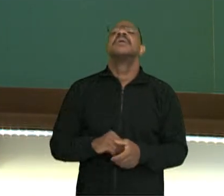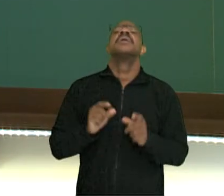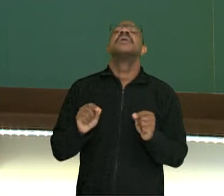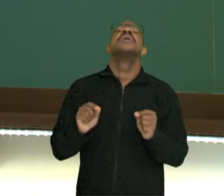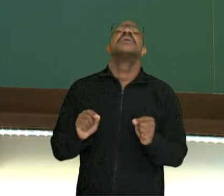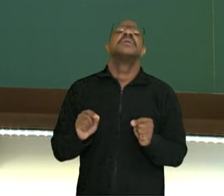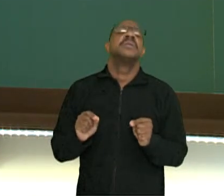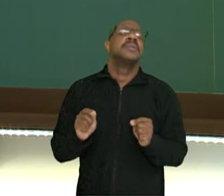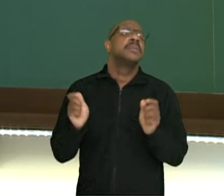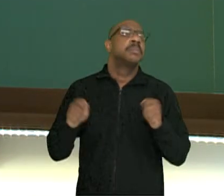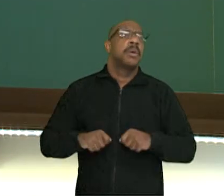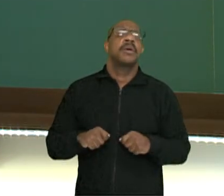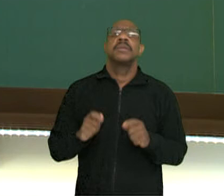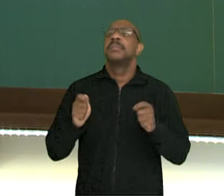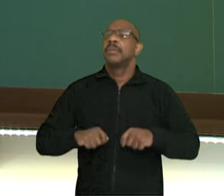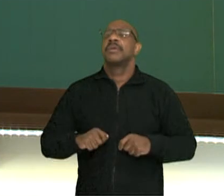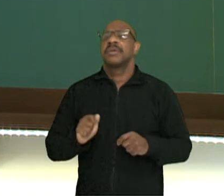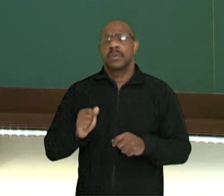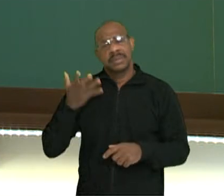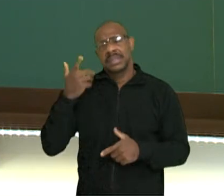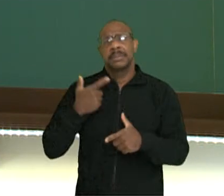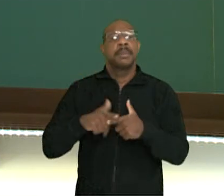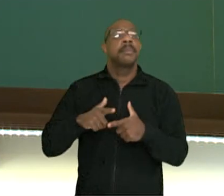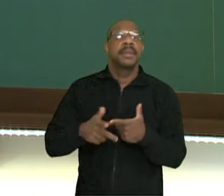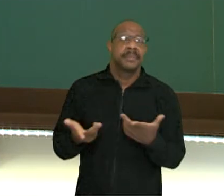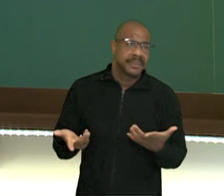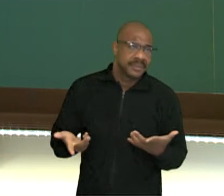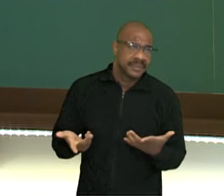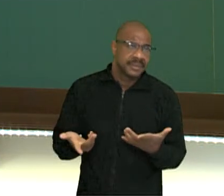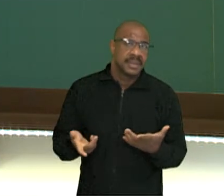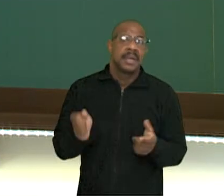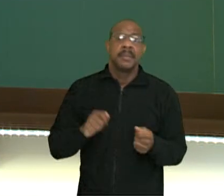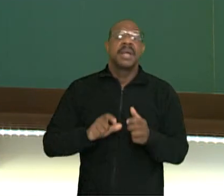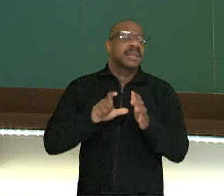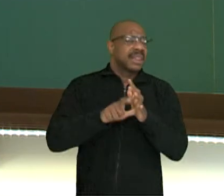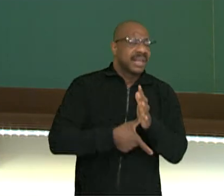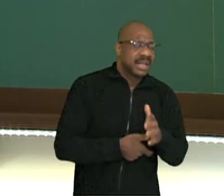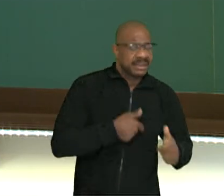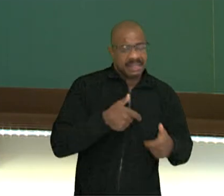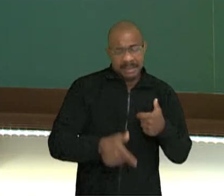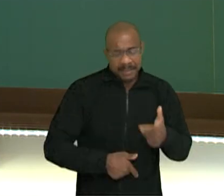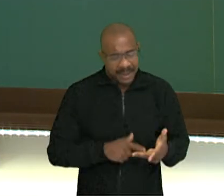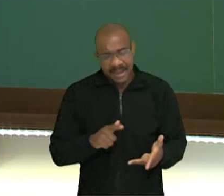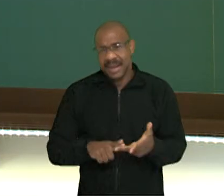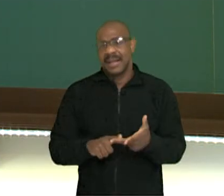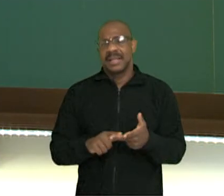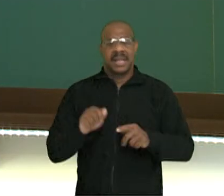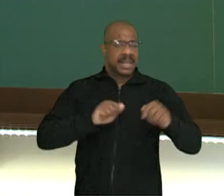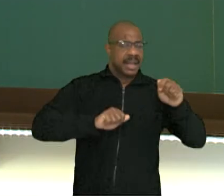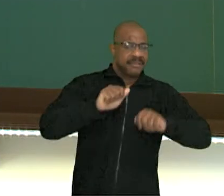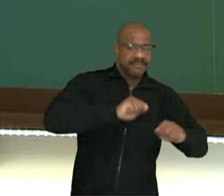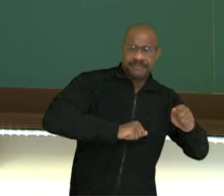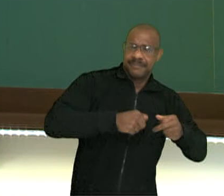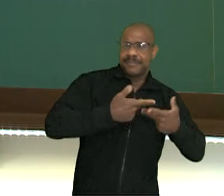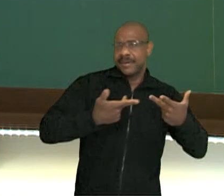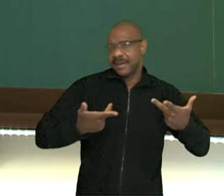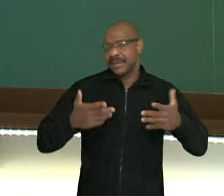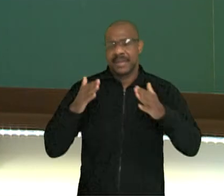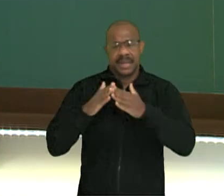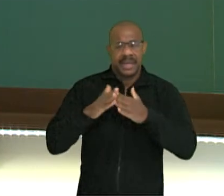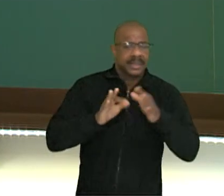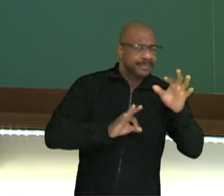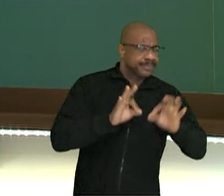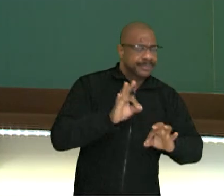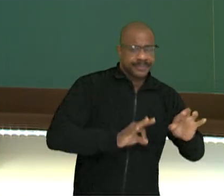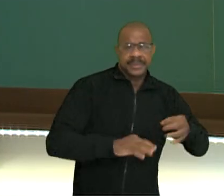consequência? O que isso vai acarretar para você? Vai atrasar teu serviço, tua higienização, tua lavagem de louça, teu preparo